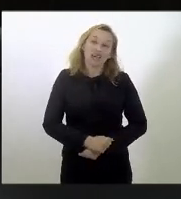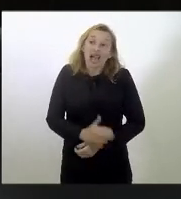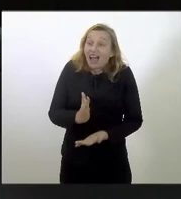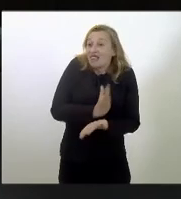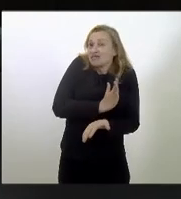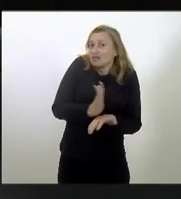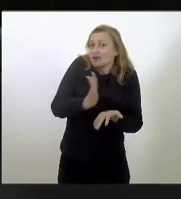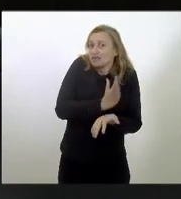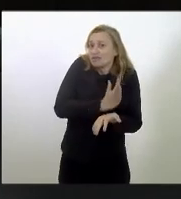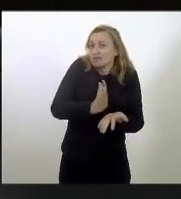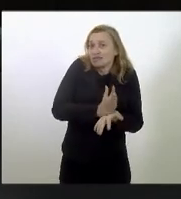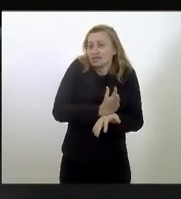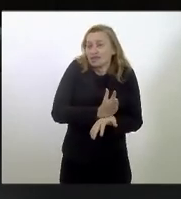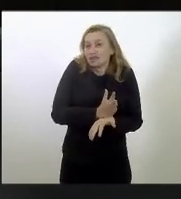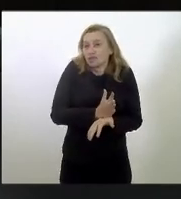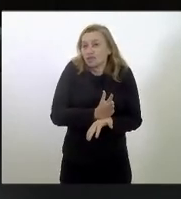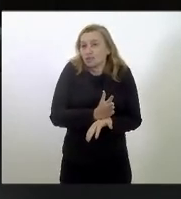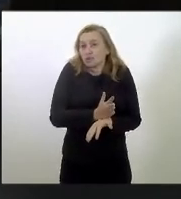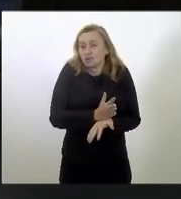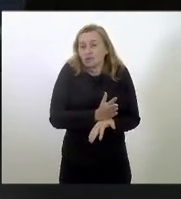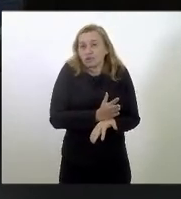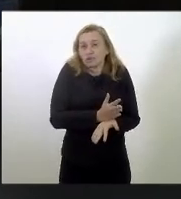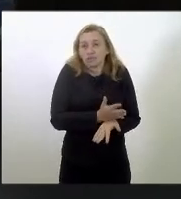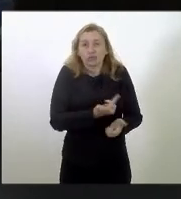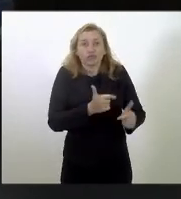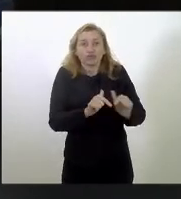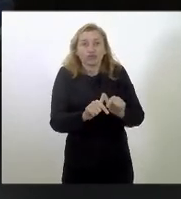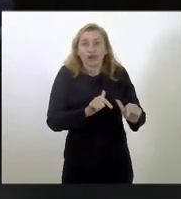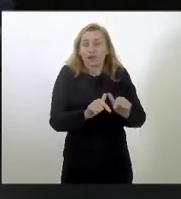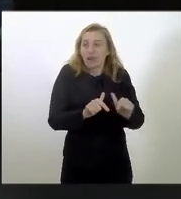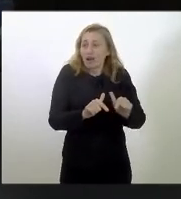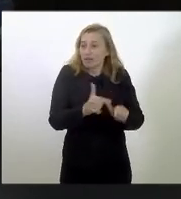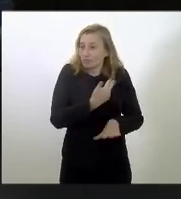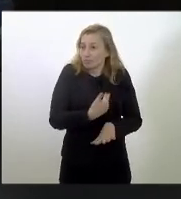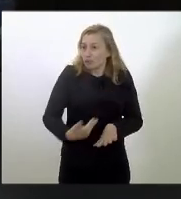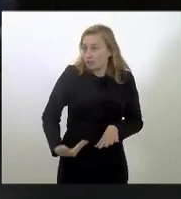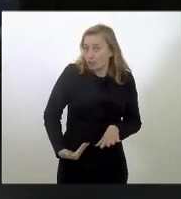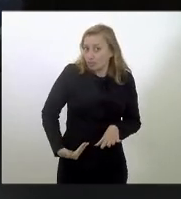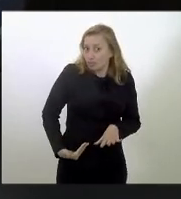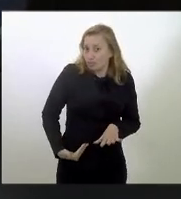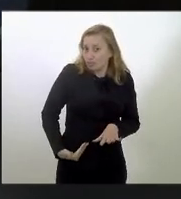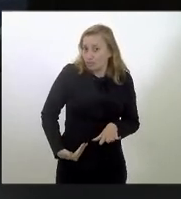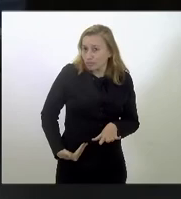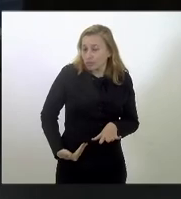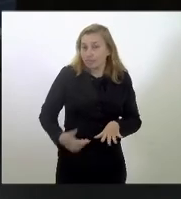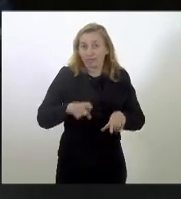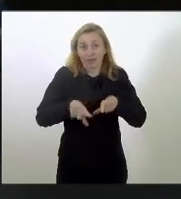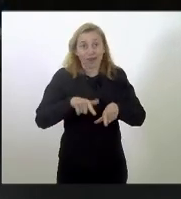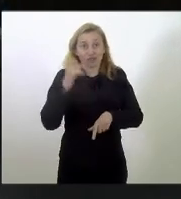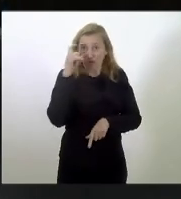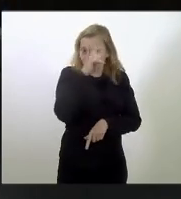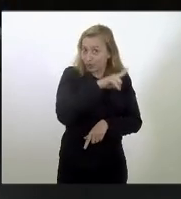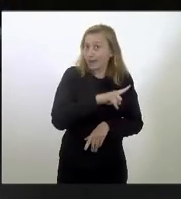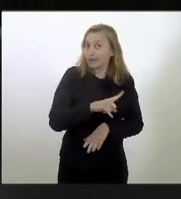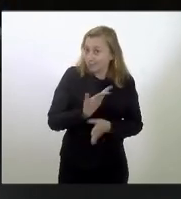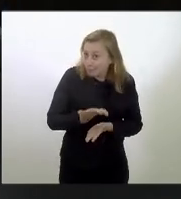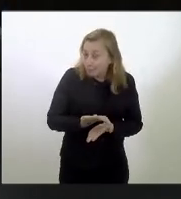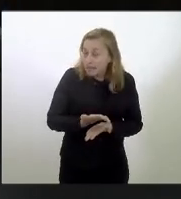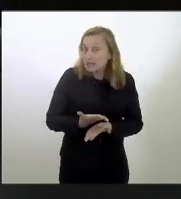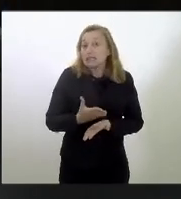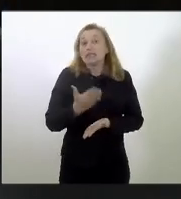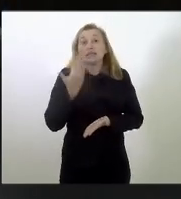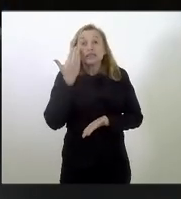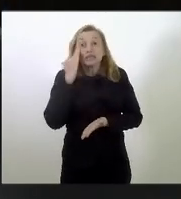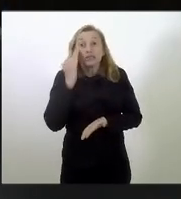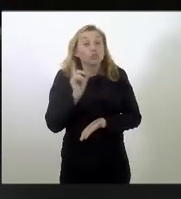Muitas vezes, no exercício da máquina pública, e é um exercício com todas as suas nuances e dificuldades, nós